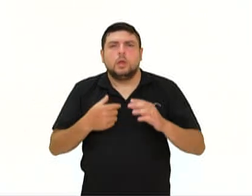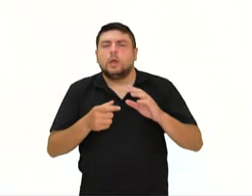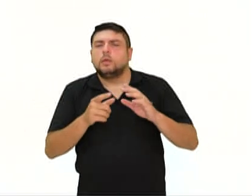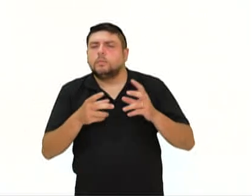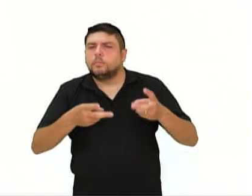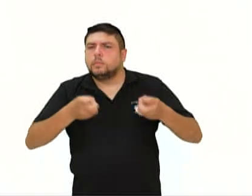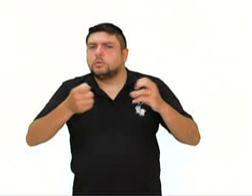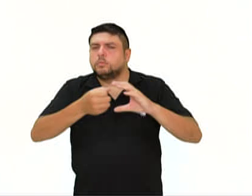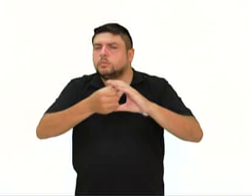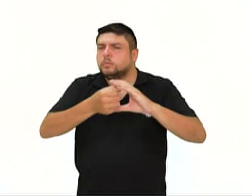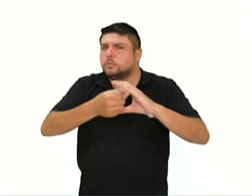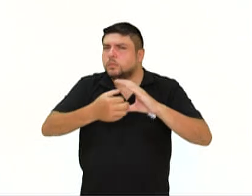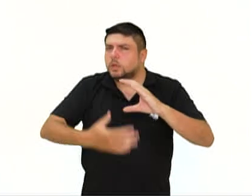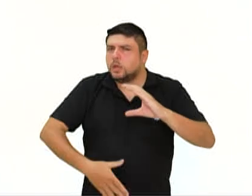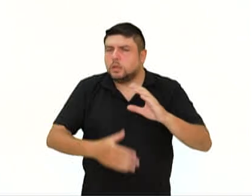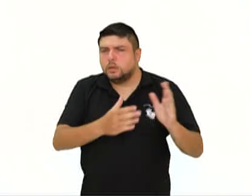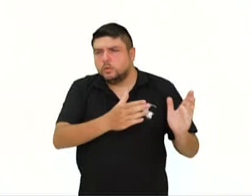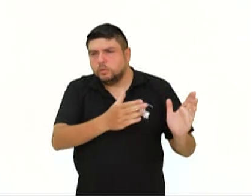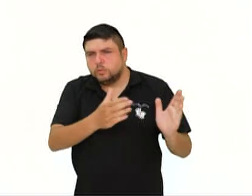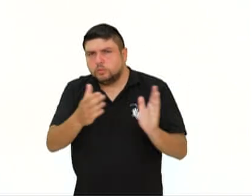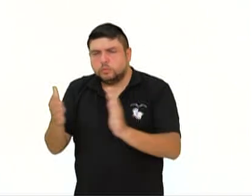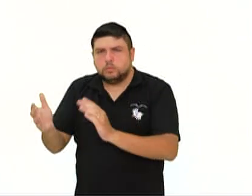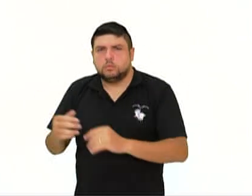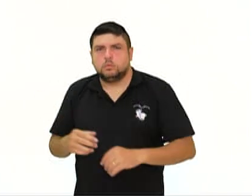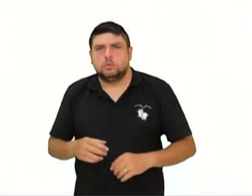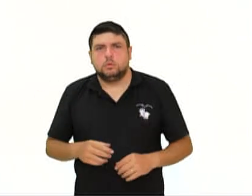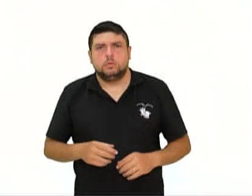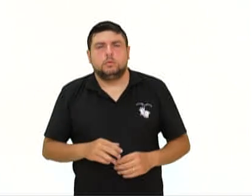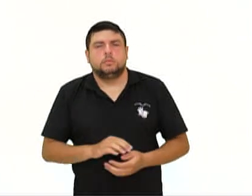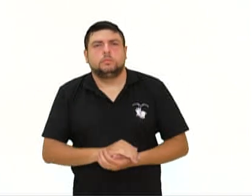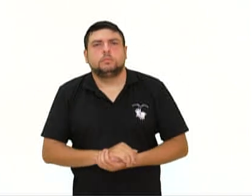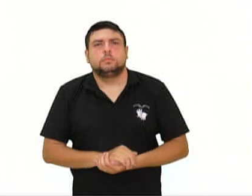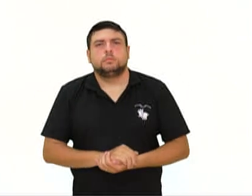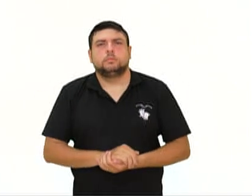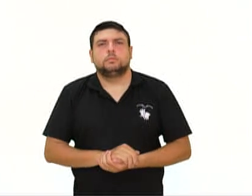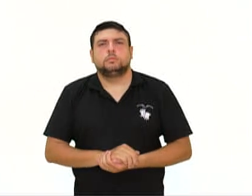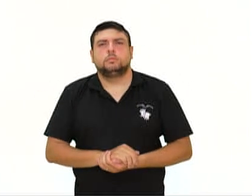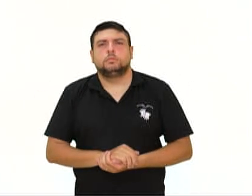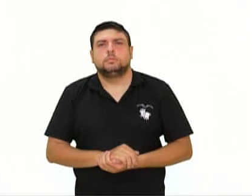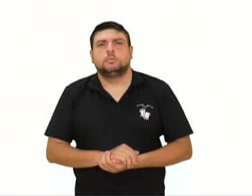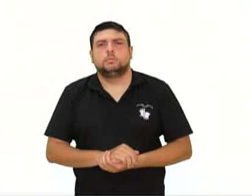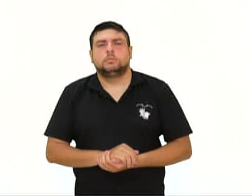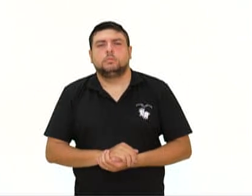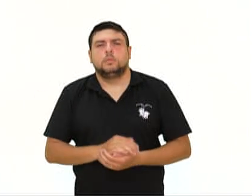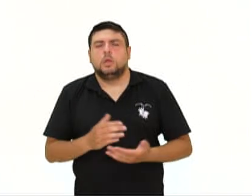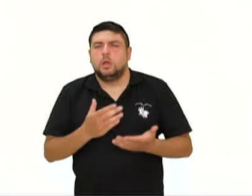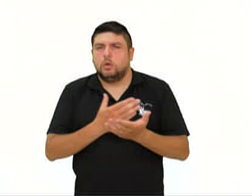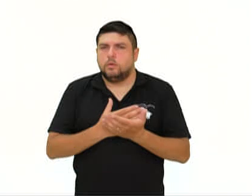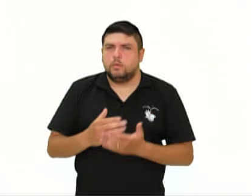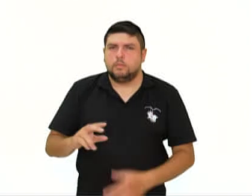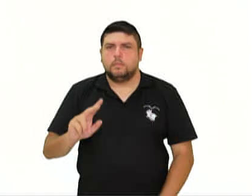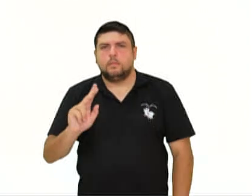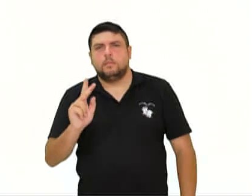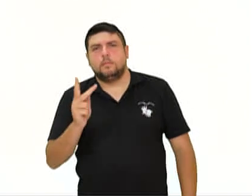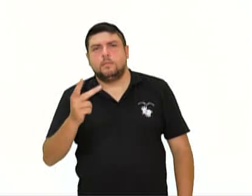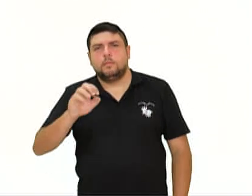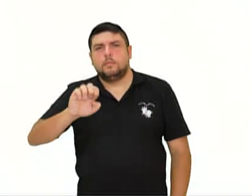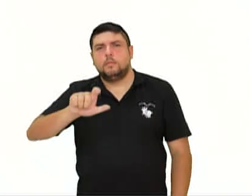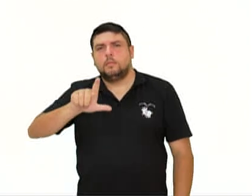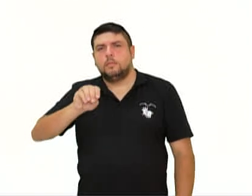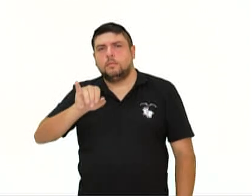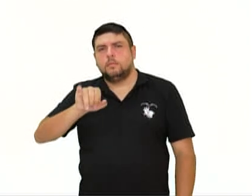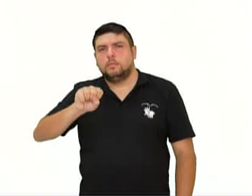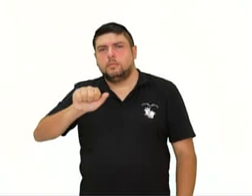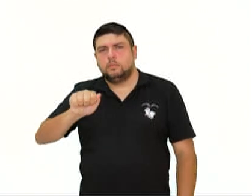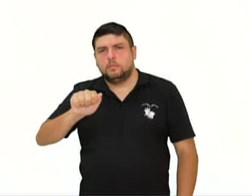obra como um todo. Então, ela não começa assim, é só um fragmento, tá? Nós começamos com a Heloísa. A Heloísa, ela casou com o